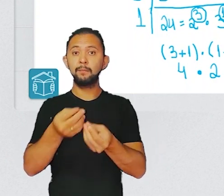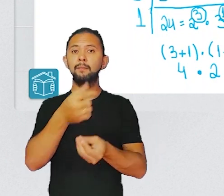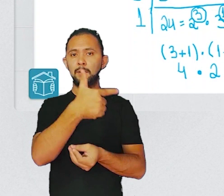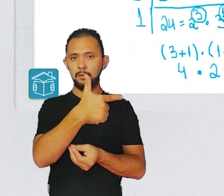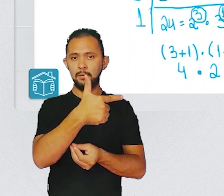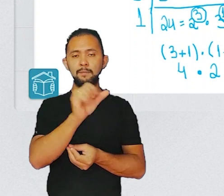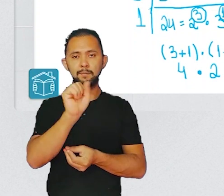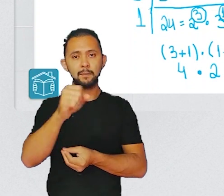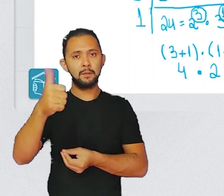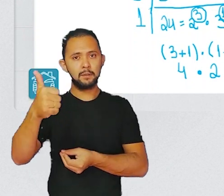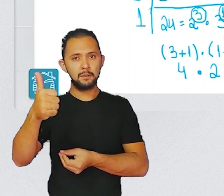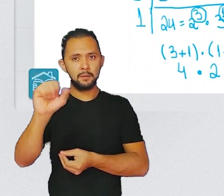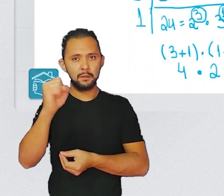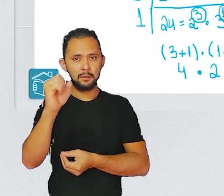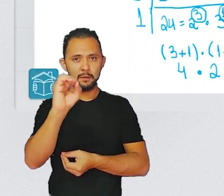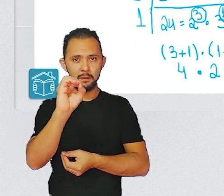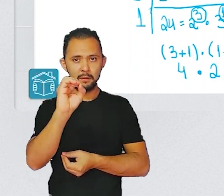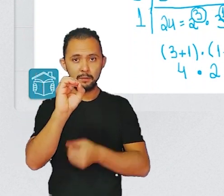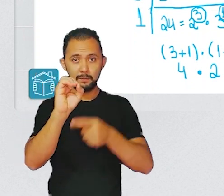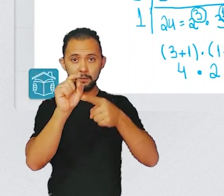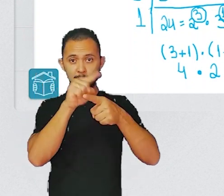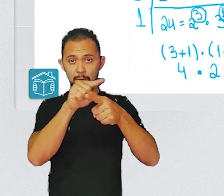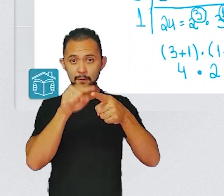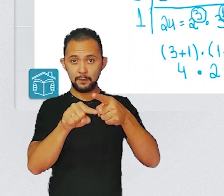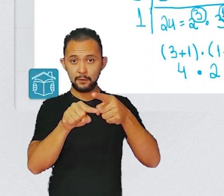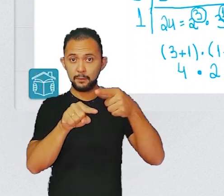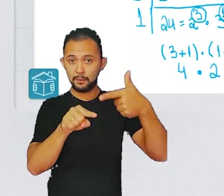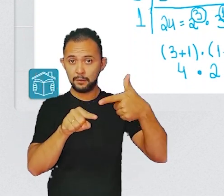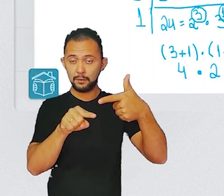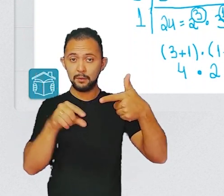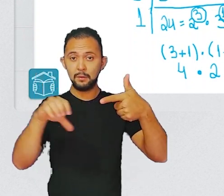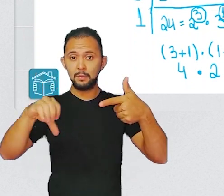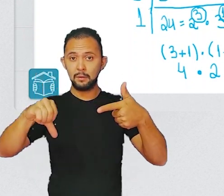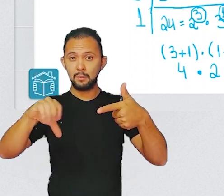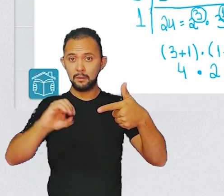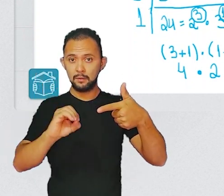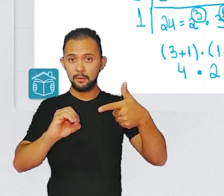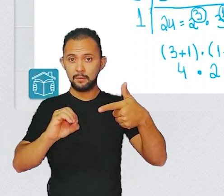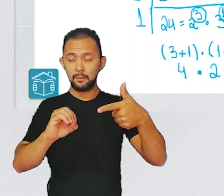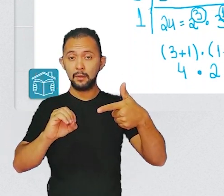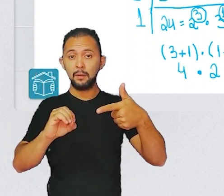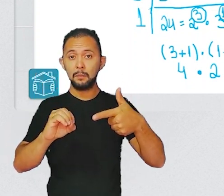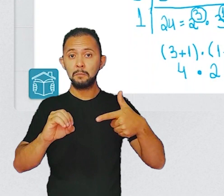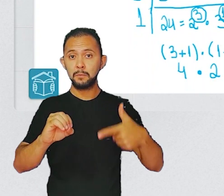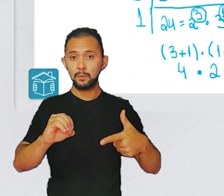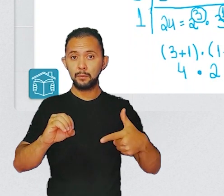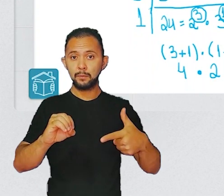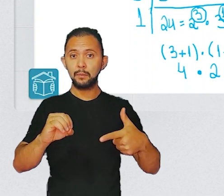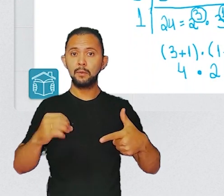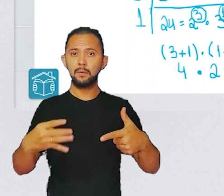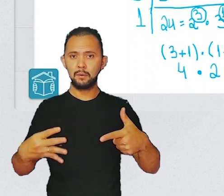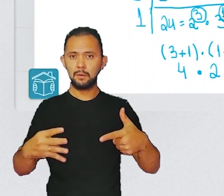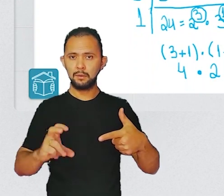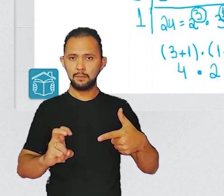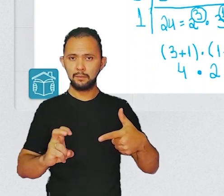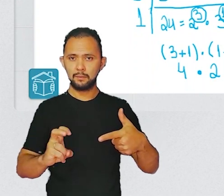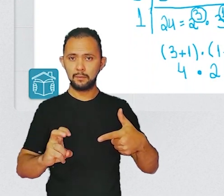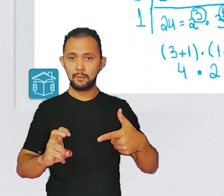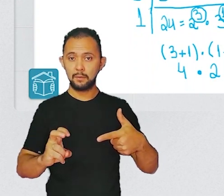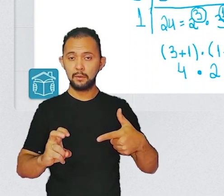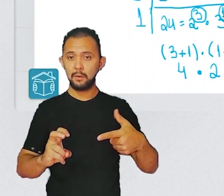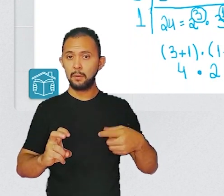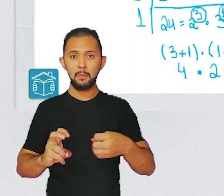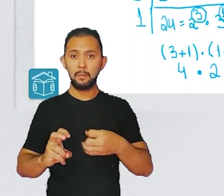2. Quanto é 180 dividido para 2? 90. 90 dividido por 2? 45.